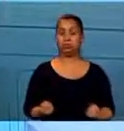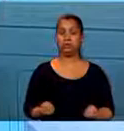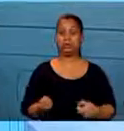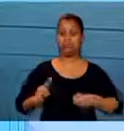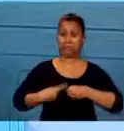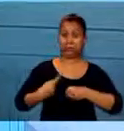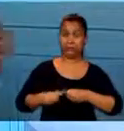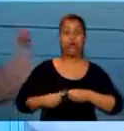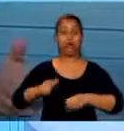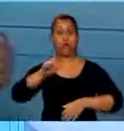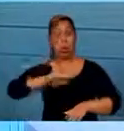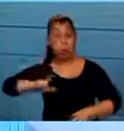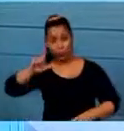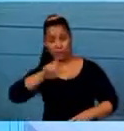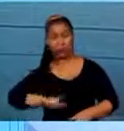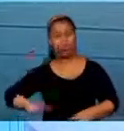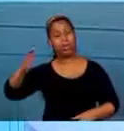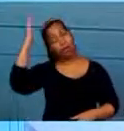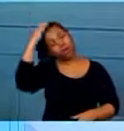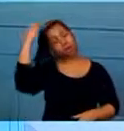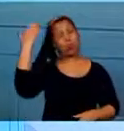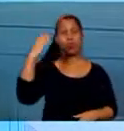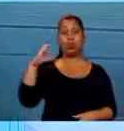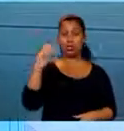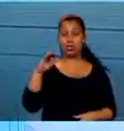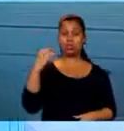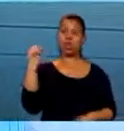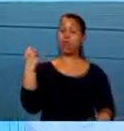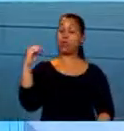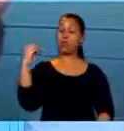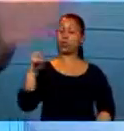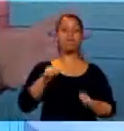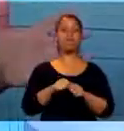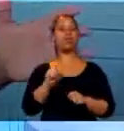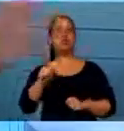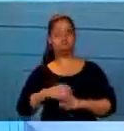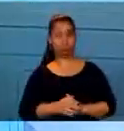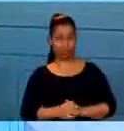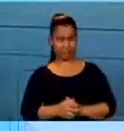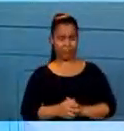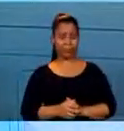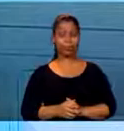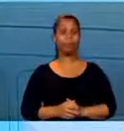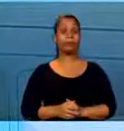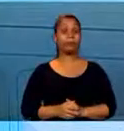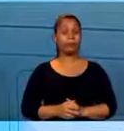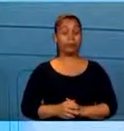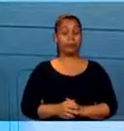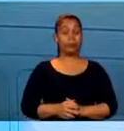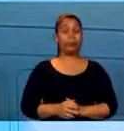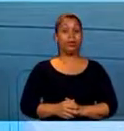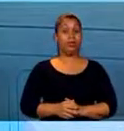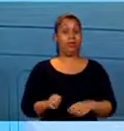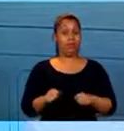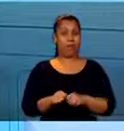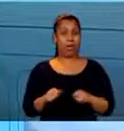cidades como Londrina, Curitiba, Porto Alegre têm feito? Faz